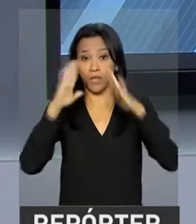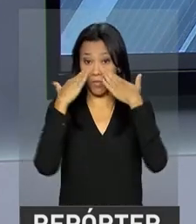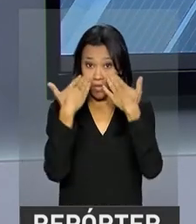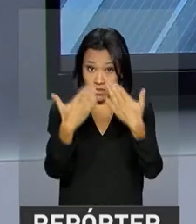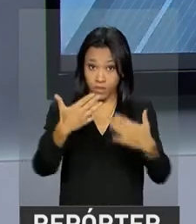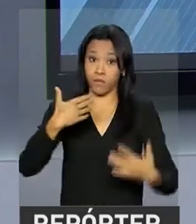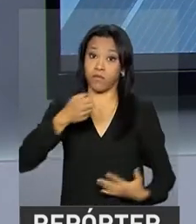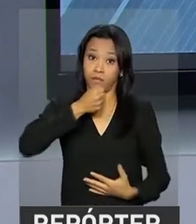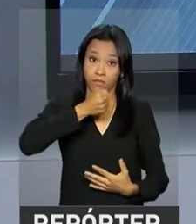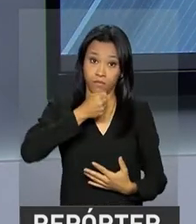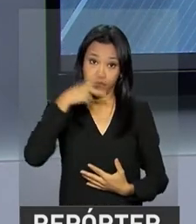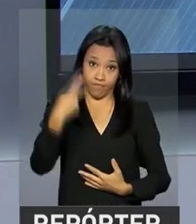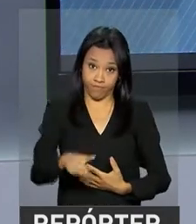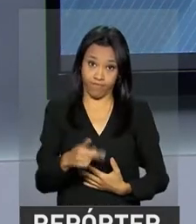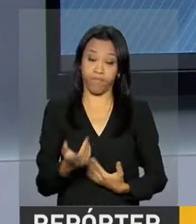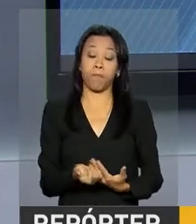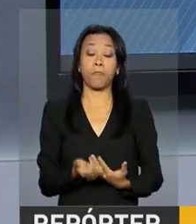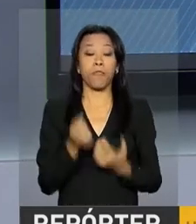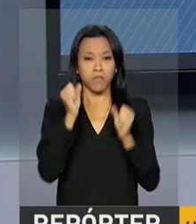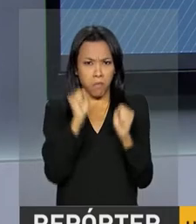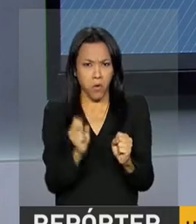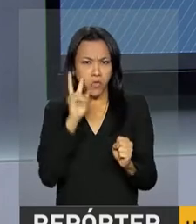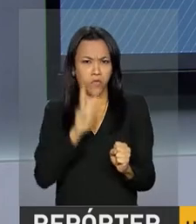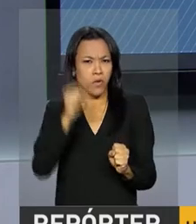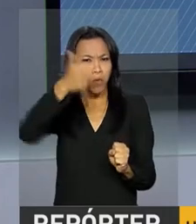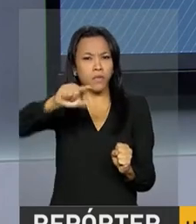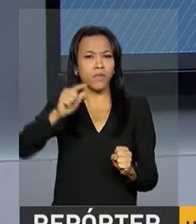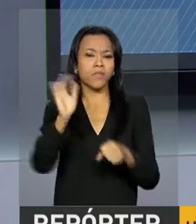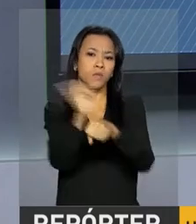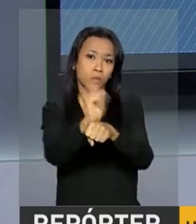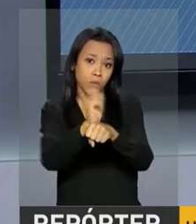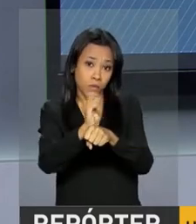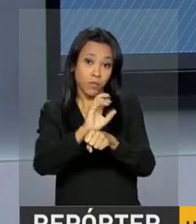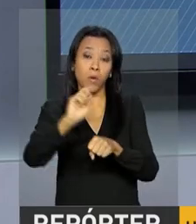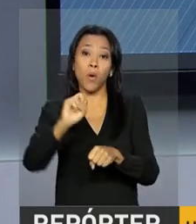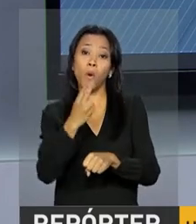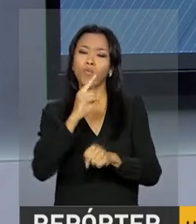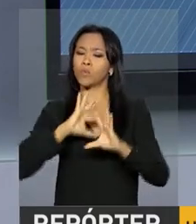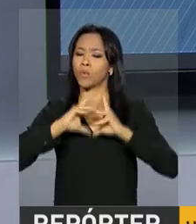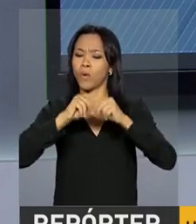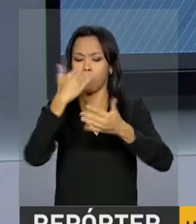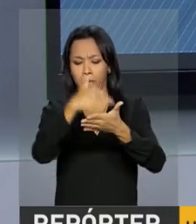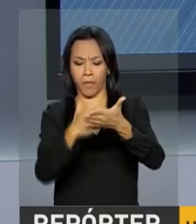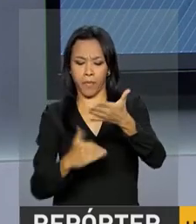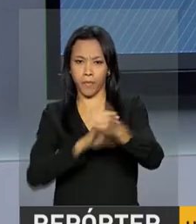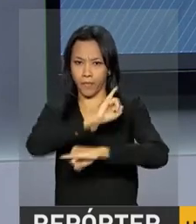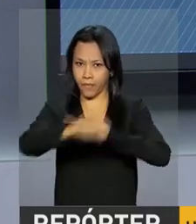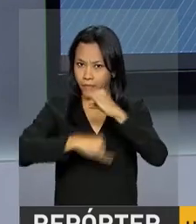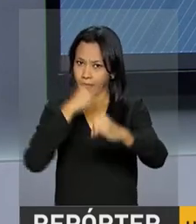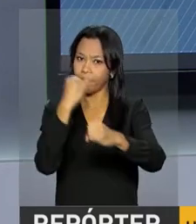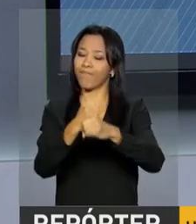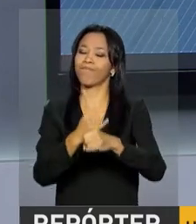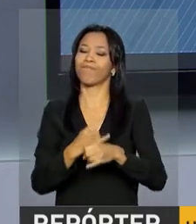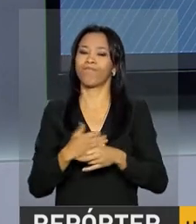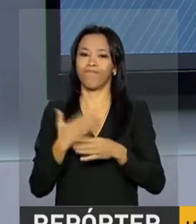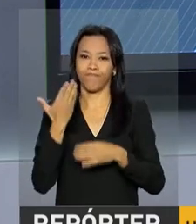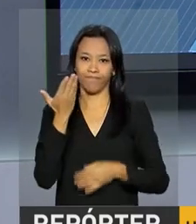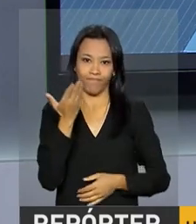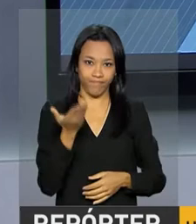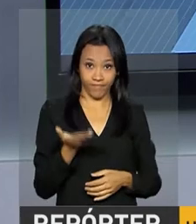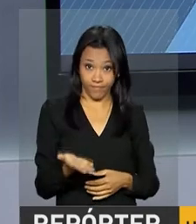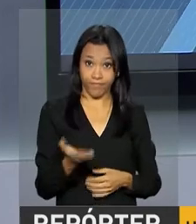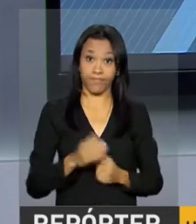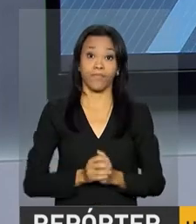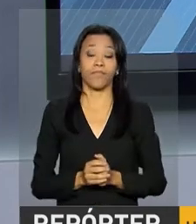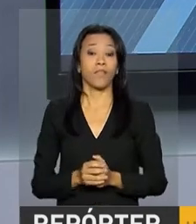do Repórter NBR. Você pode rever as reportagens no YouTube e toda a programação está disponível na nossa página